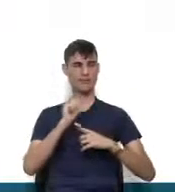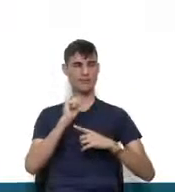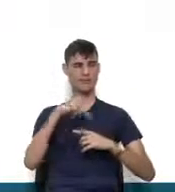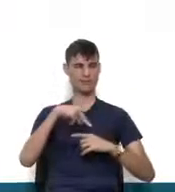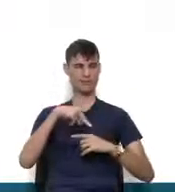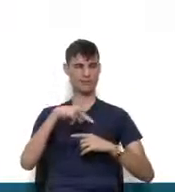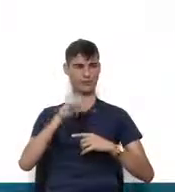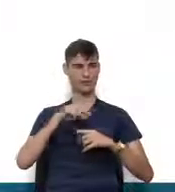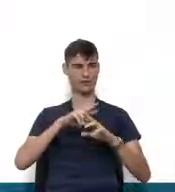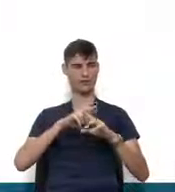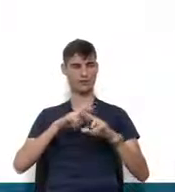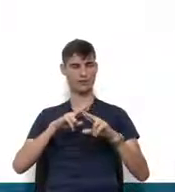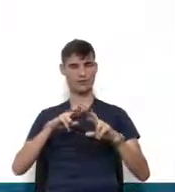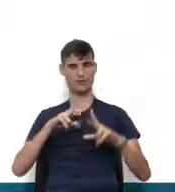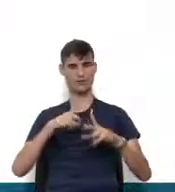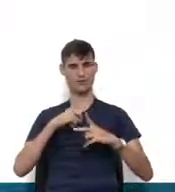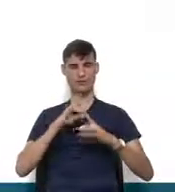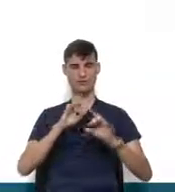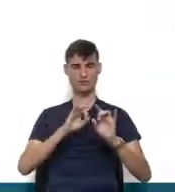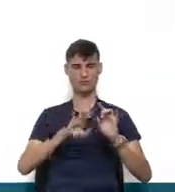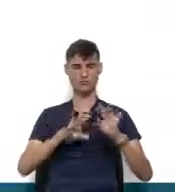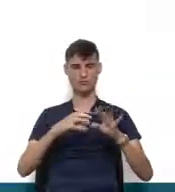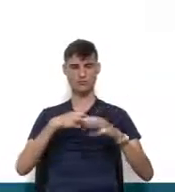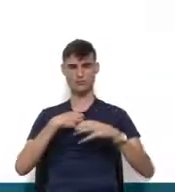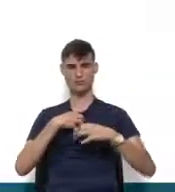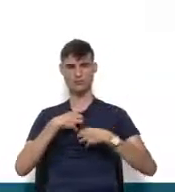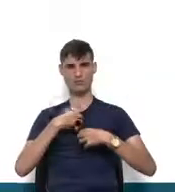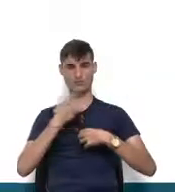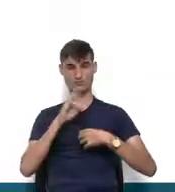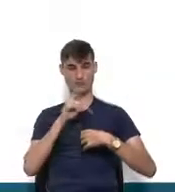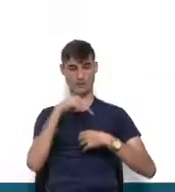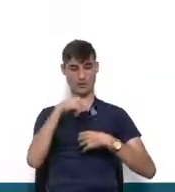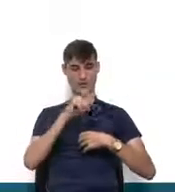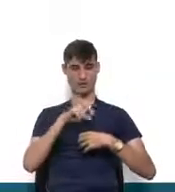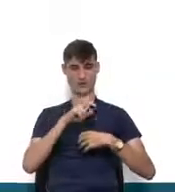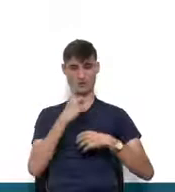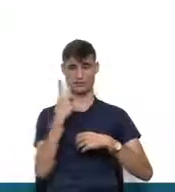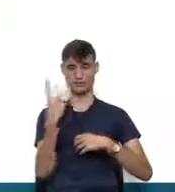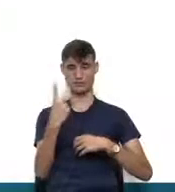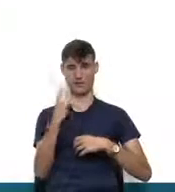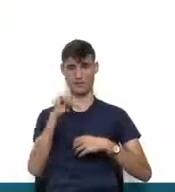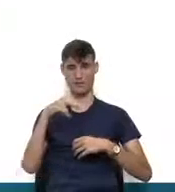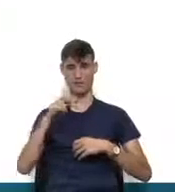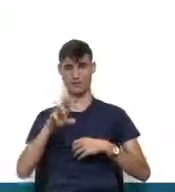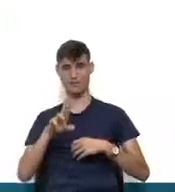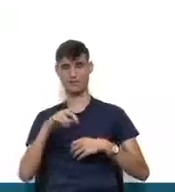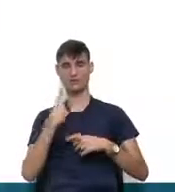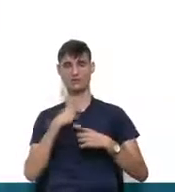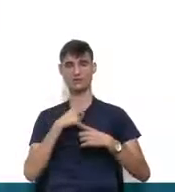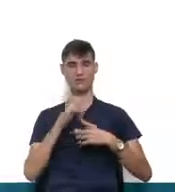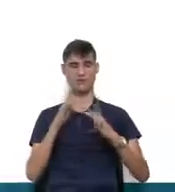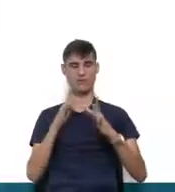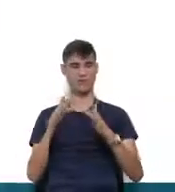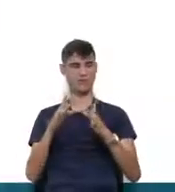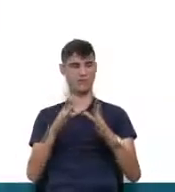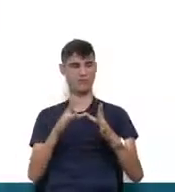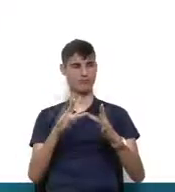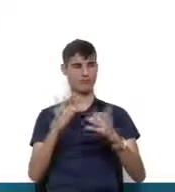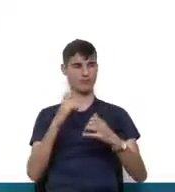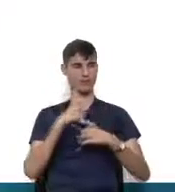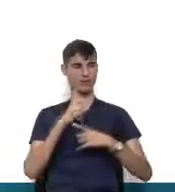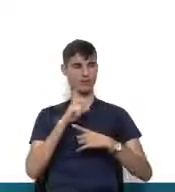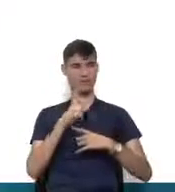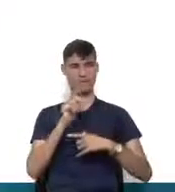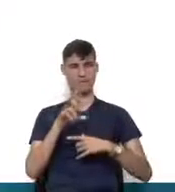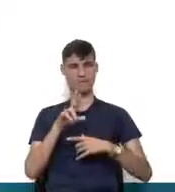AN, então, vai ter algumas condições. Se o meu n for ímpar, nós vamos ter essa relação, e se o